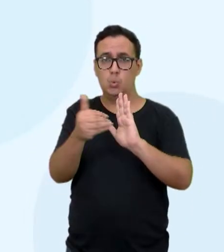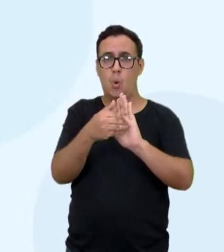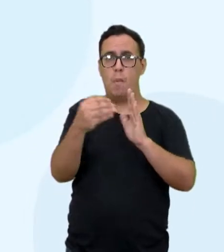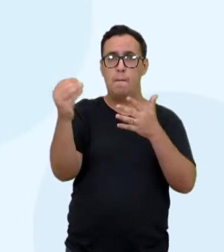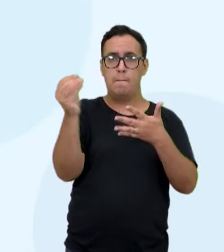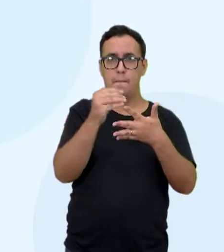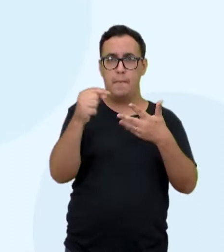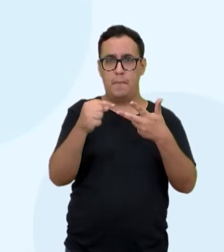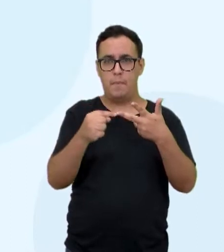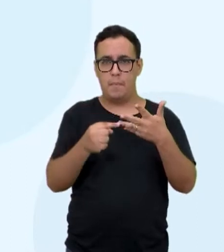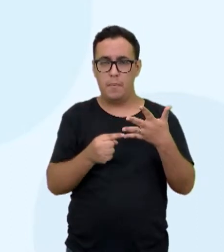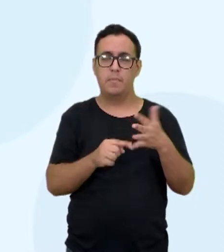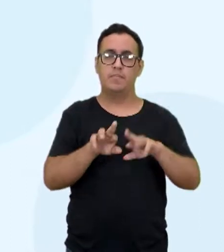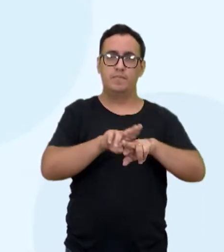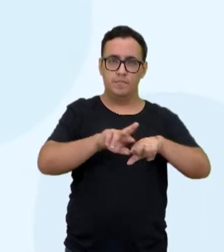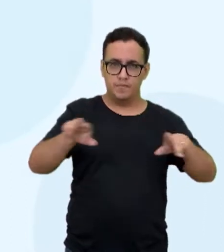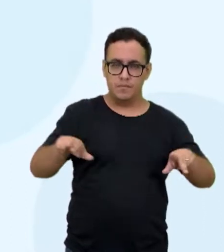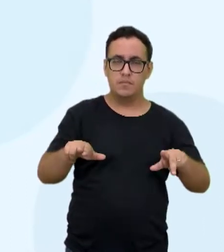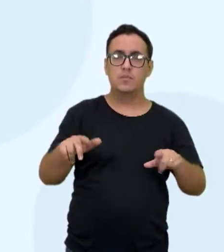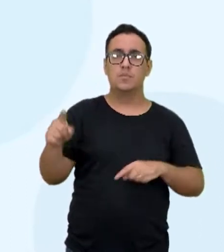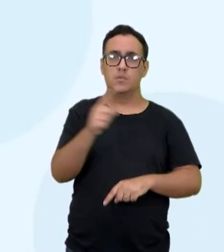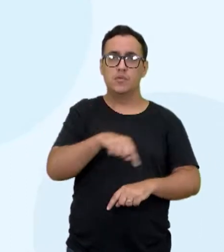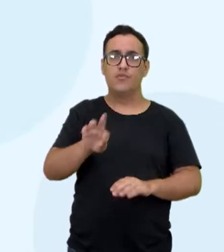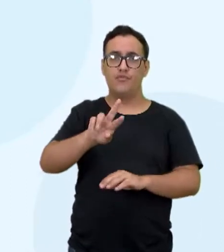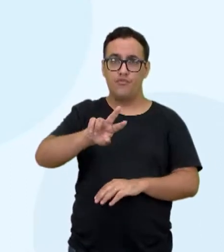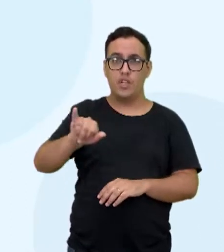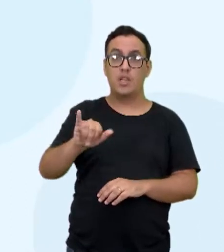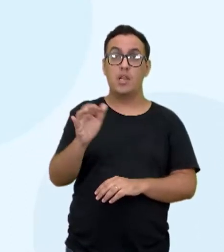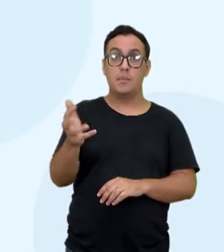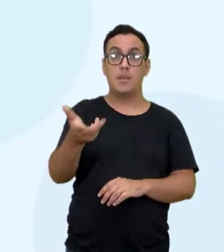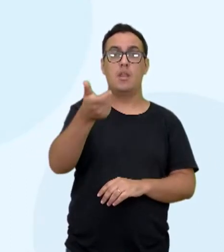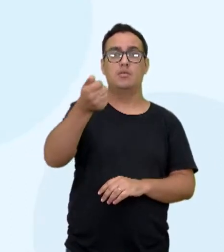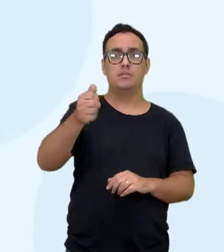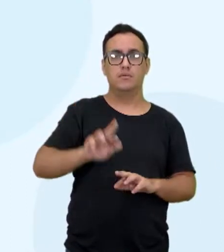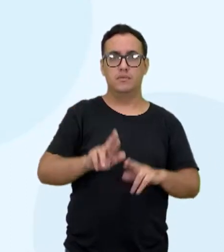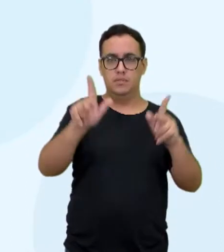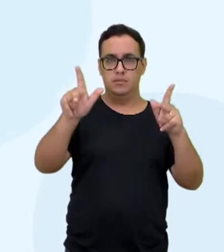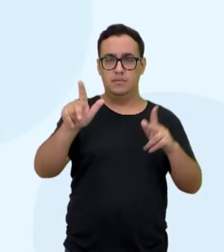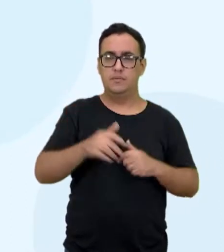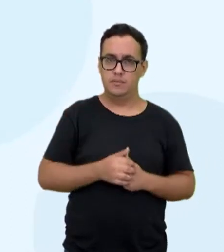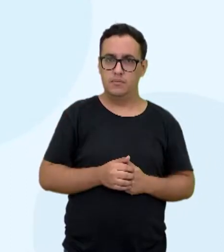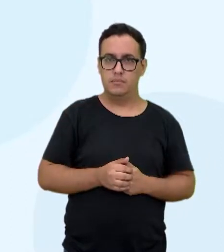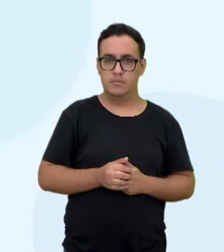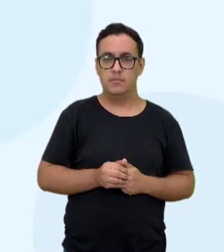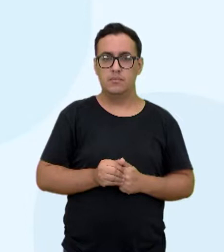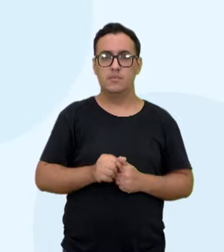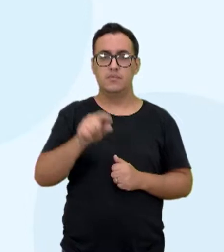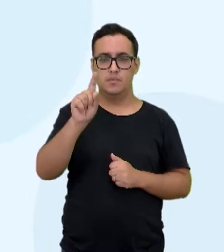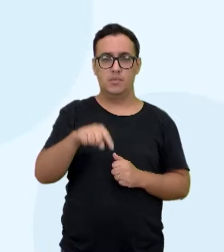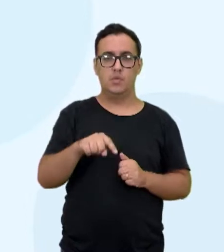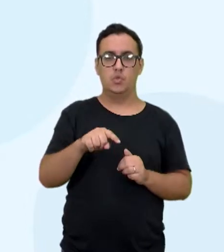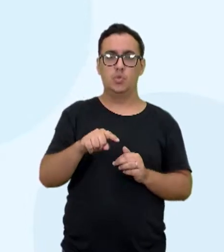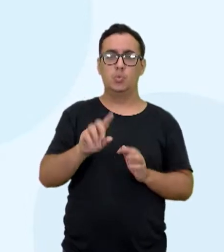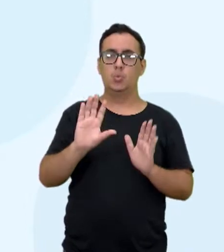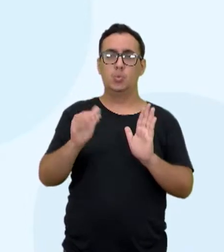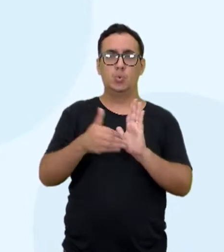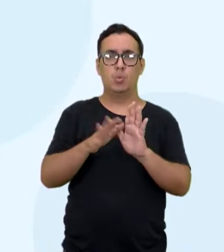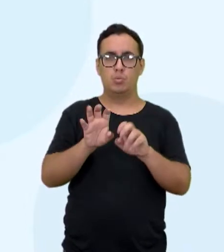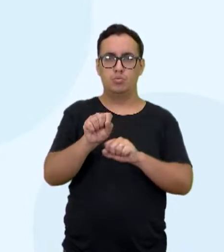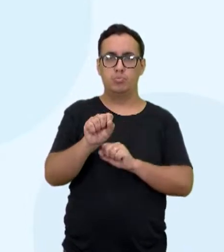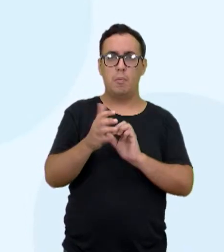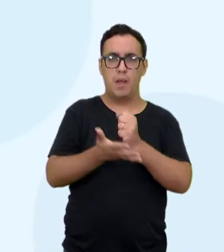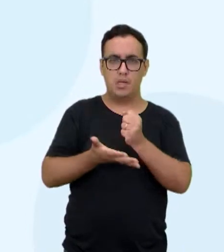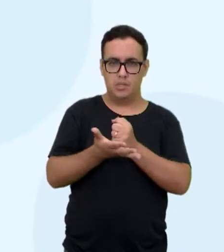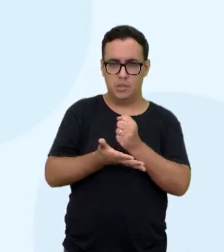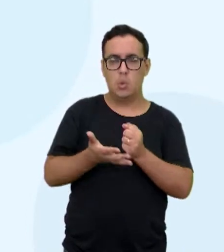vai também mobilizar uma habilidade, tá certo? A habilidade da formação geral básica com que trabalharemos